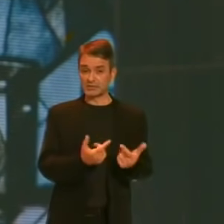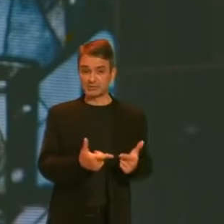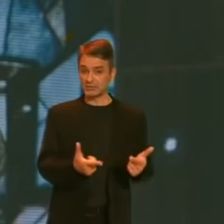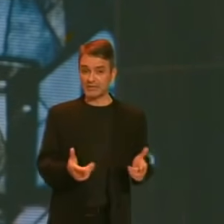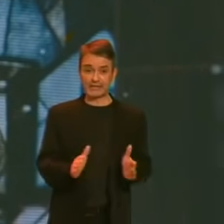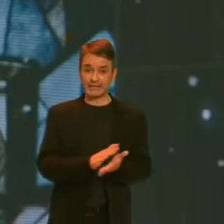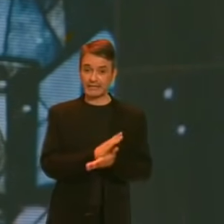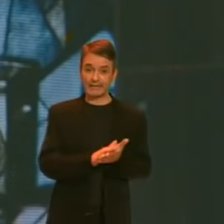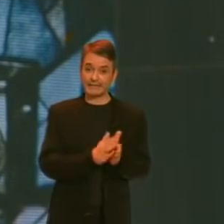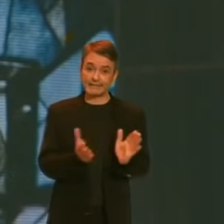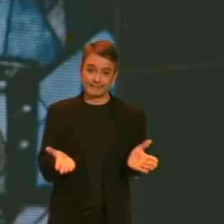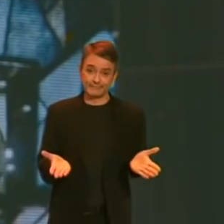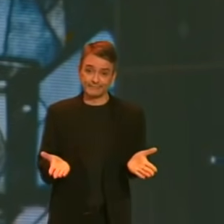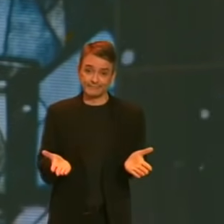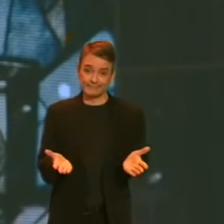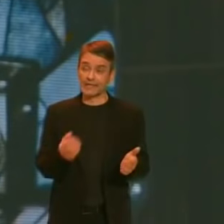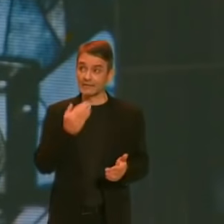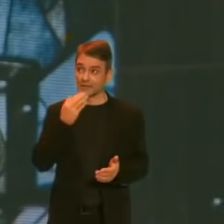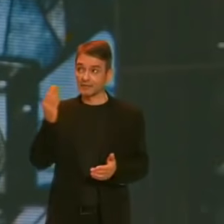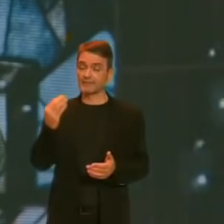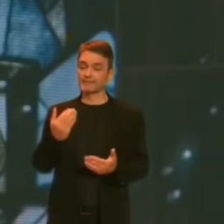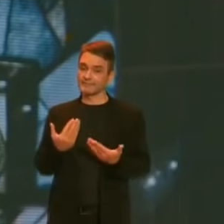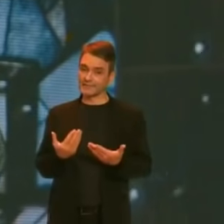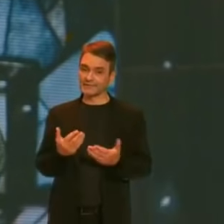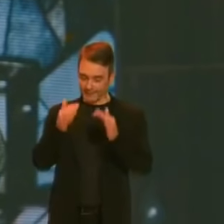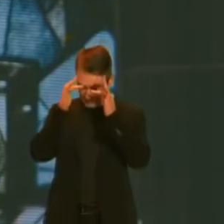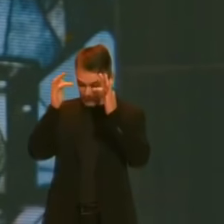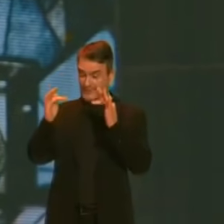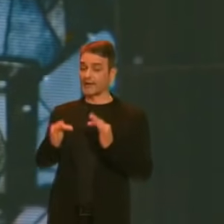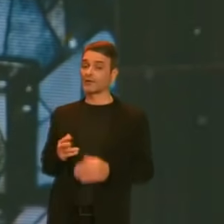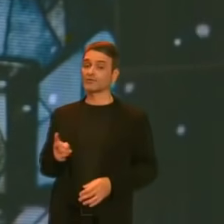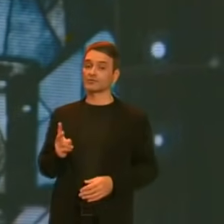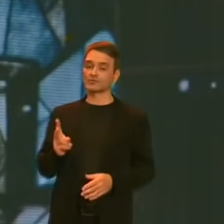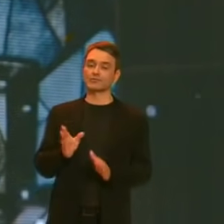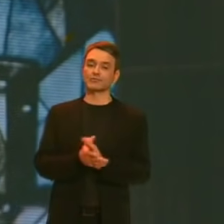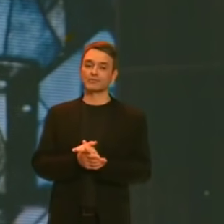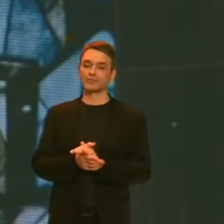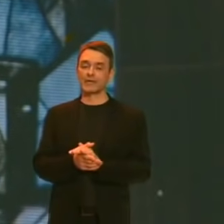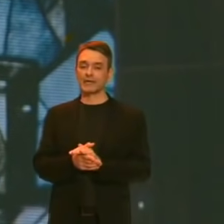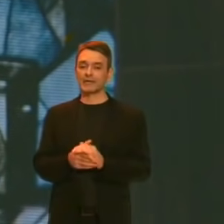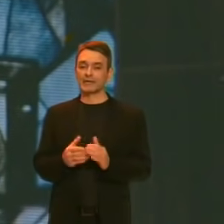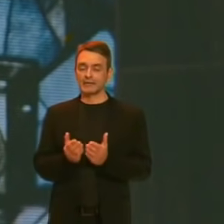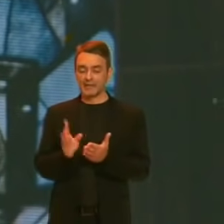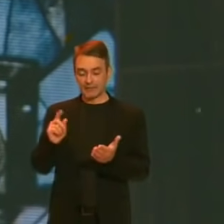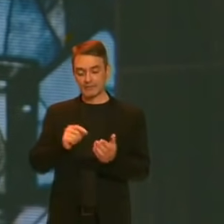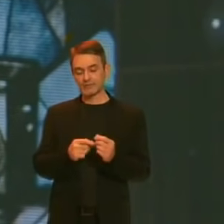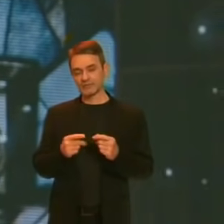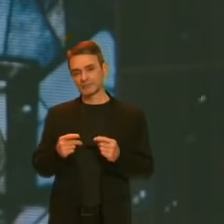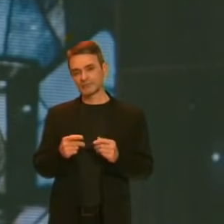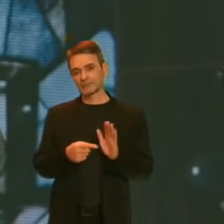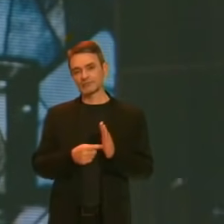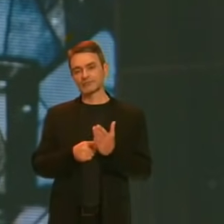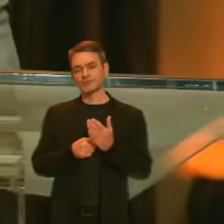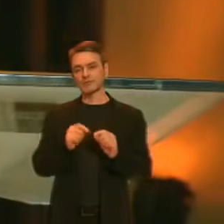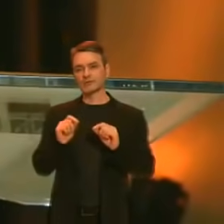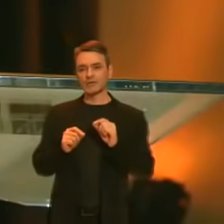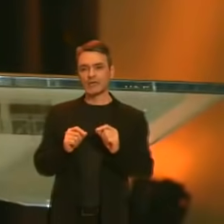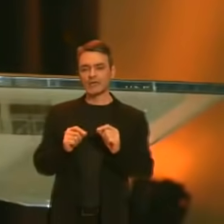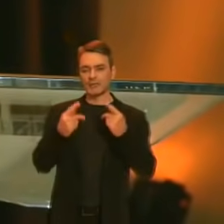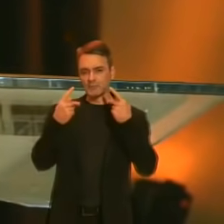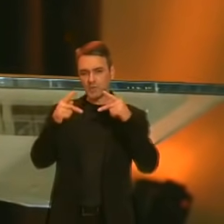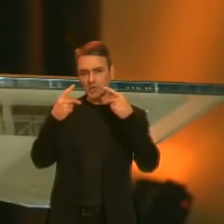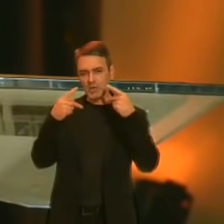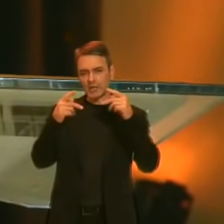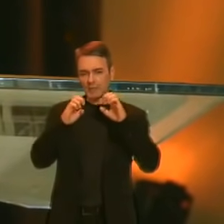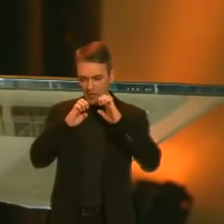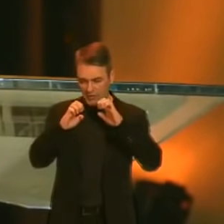A palavra do Senhor está nos desafiando a vivermos uma proclamação do Evangelho como nunca.